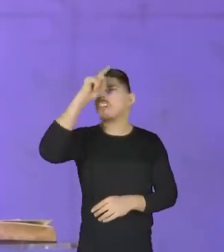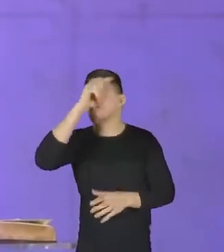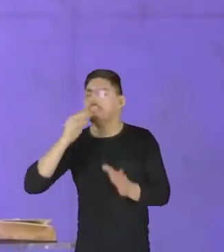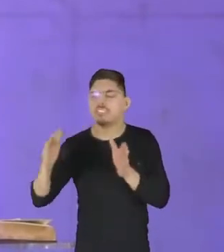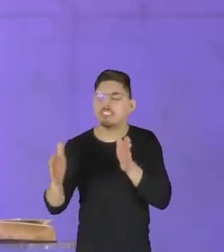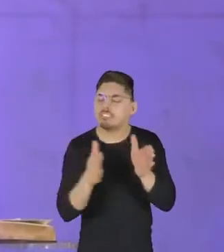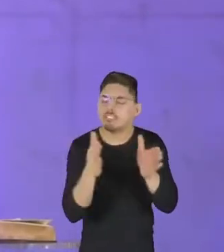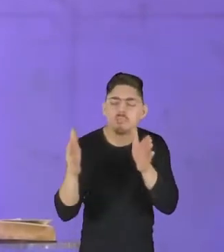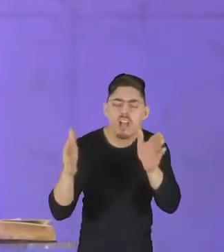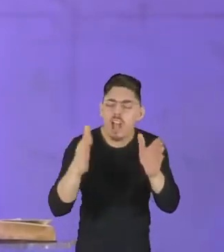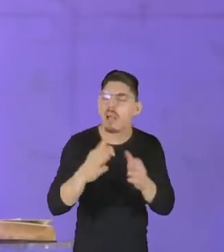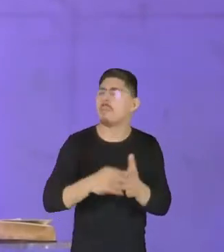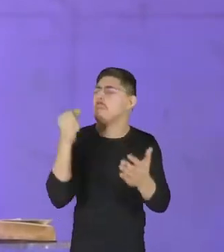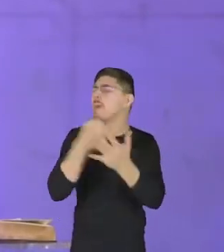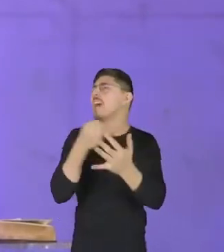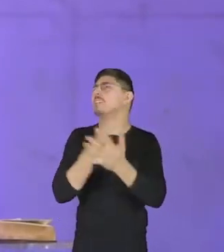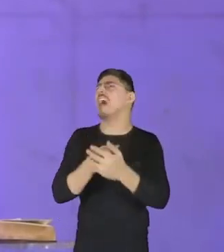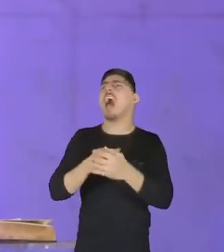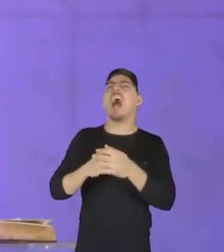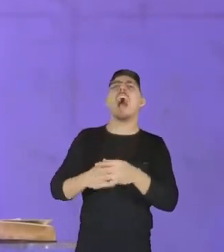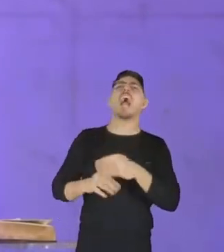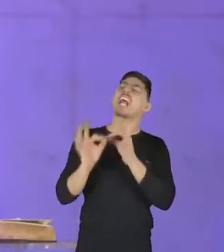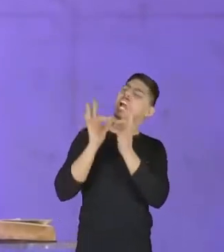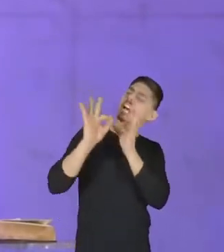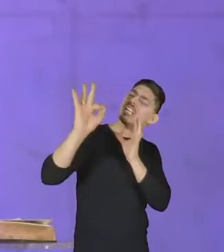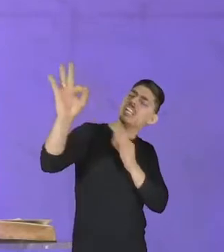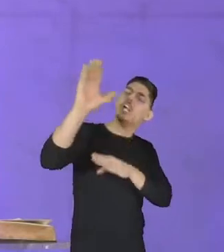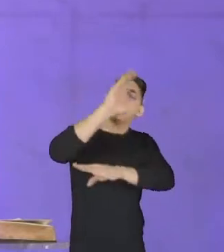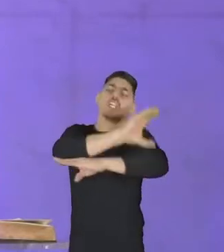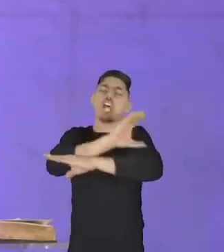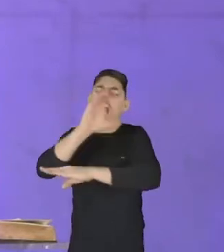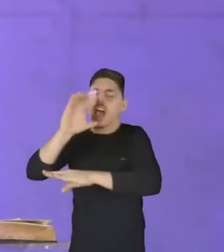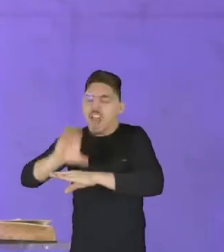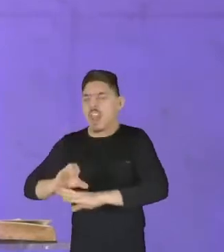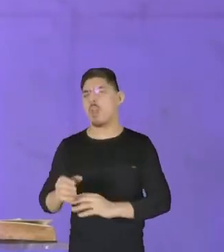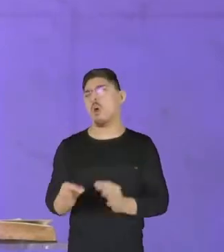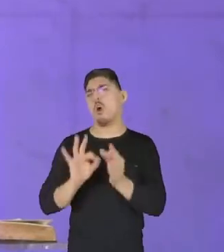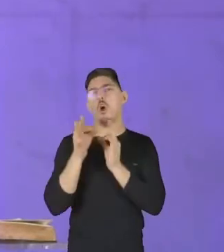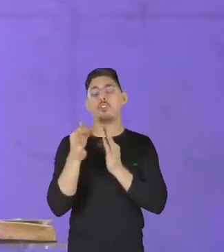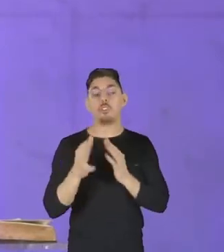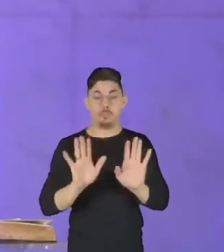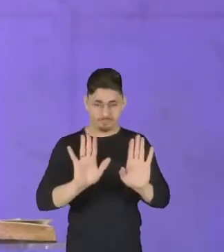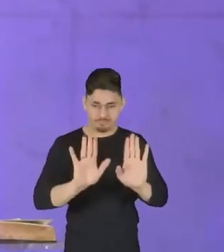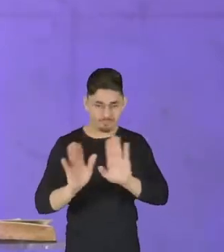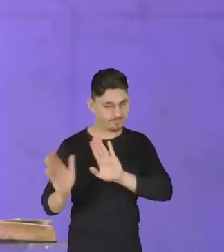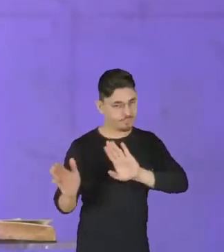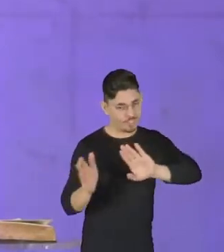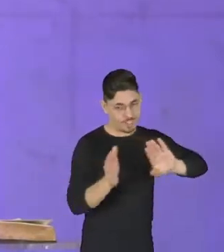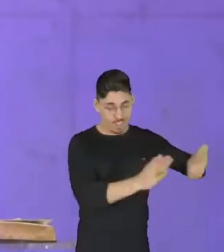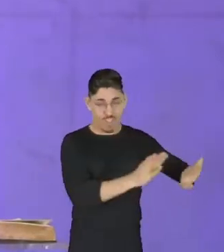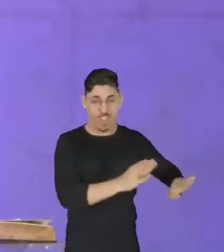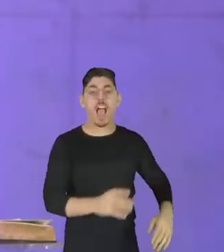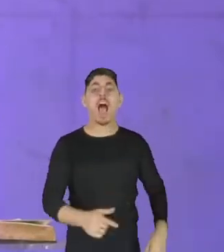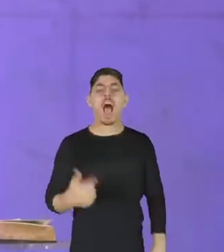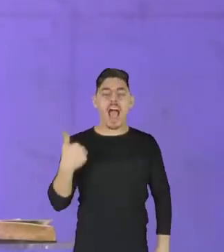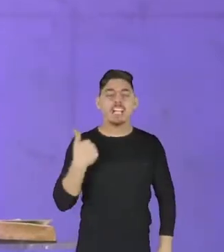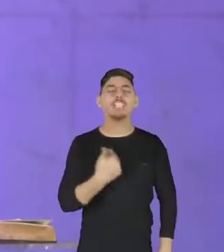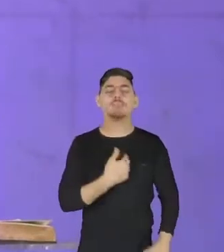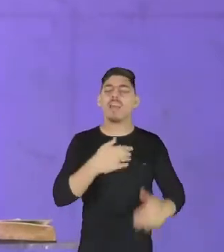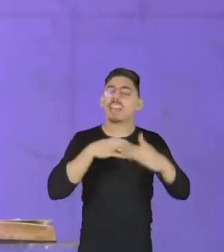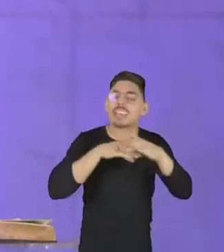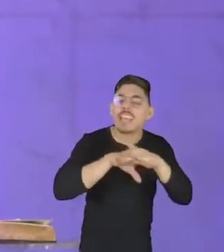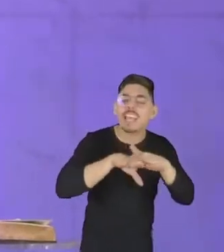batalhas e lutas, ainda é longe Canaã, ainda é longe Canaã. E nós temos essa tendência